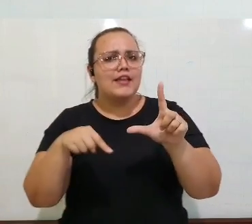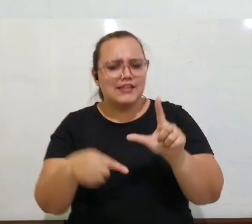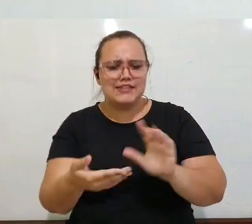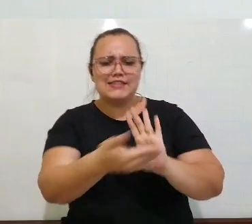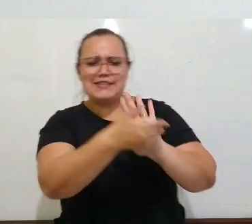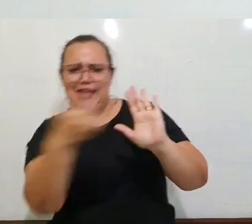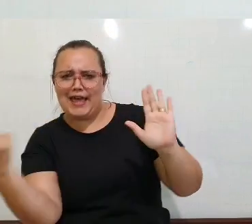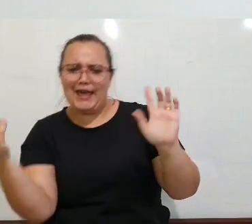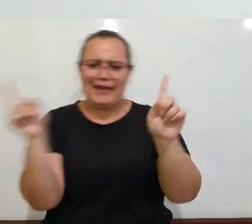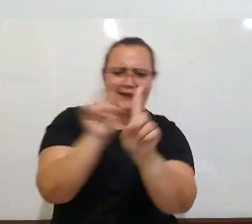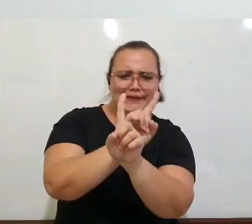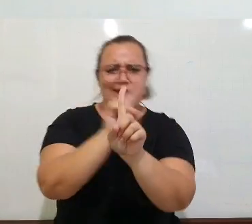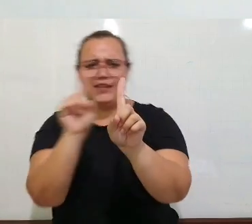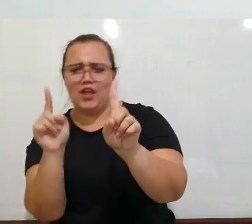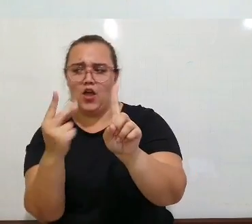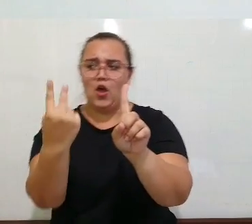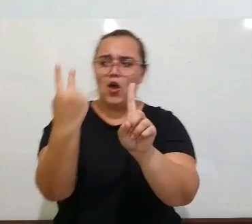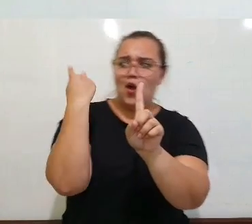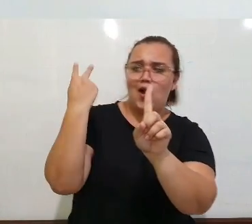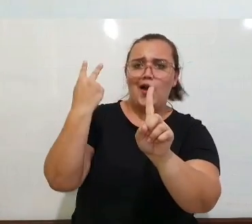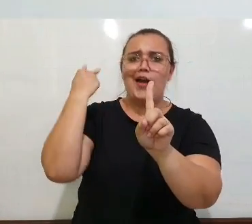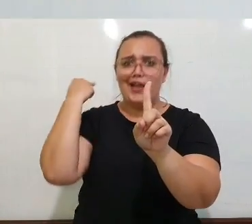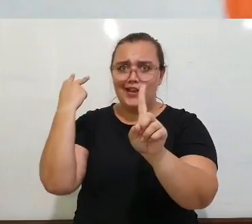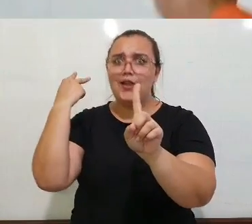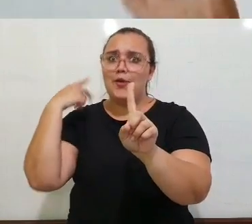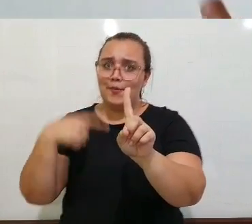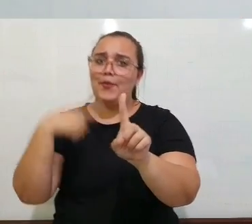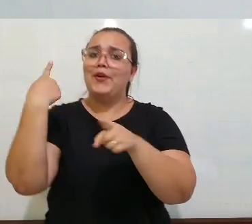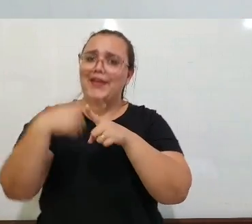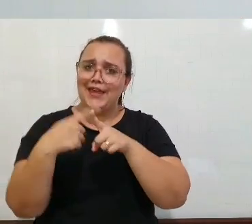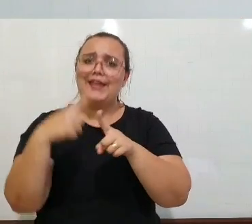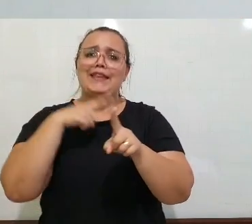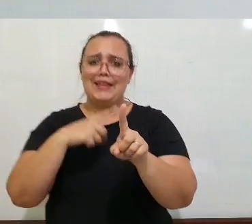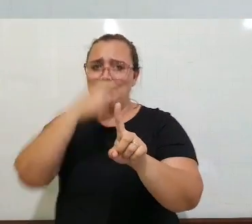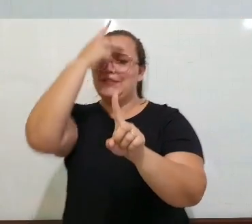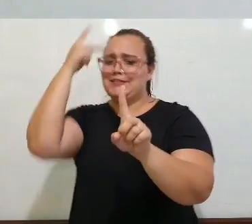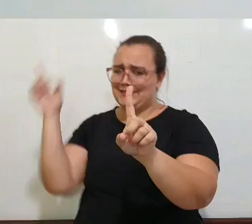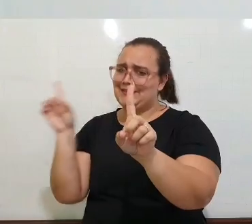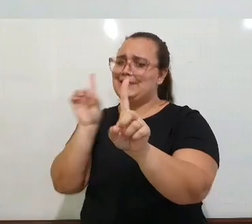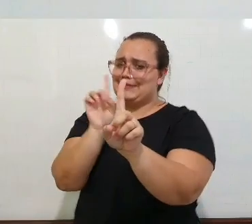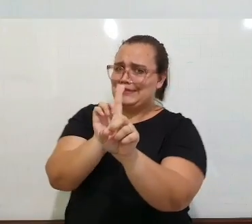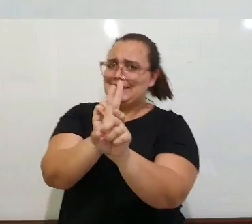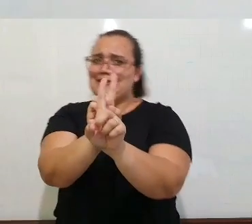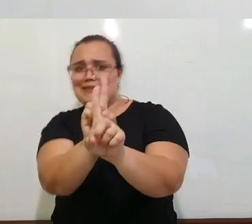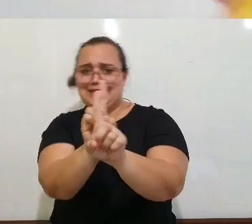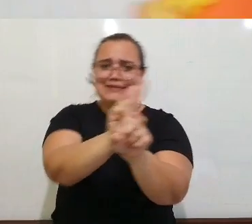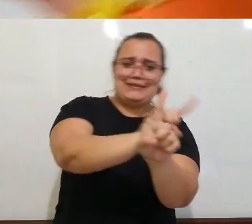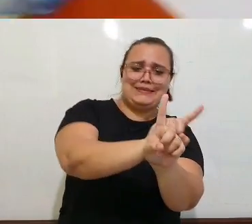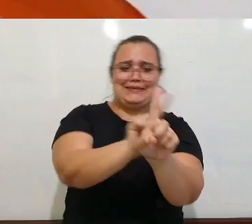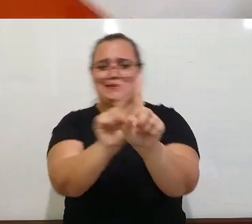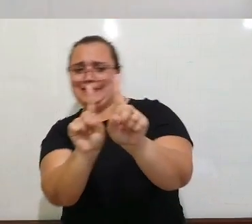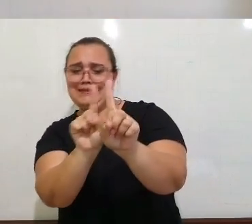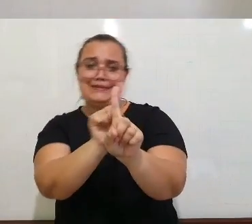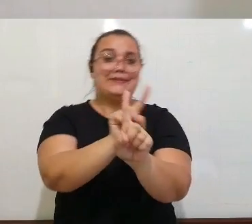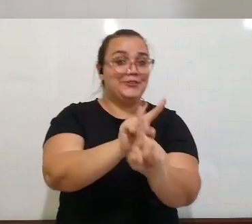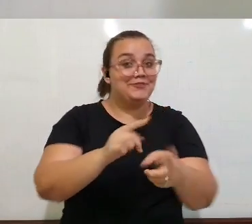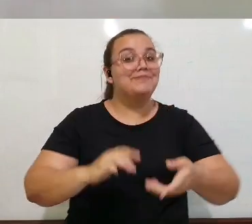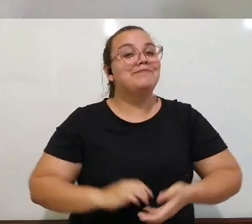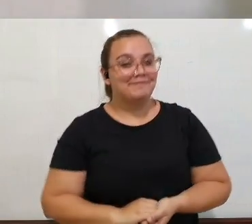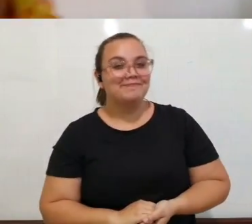Saia da frente e olhe pra trás, pois atrás vem gente. Quero ver minha galera.